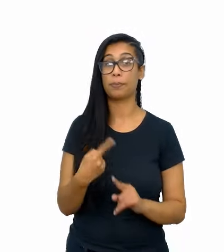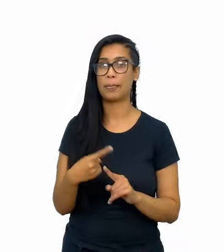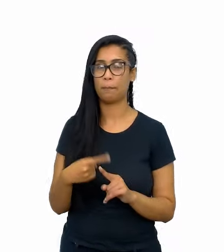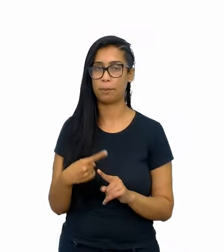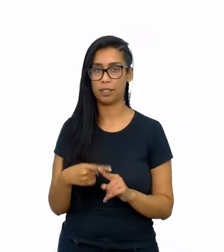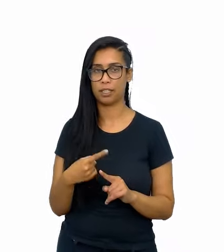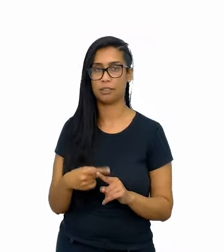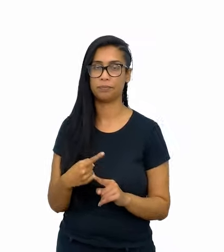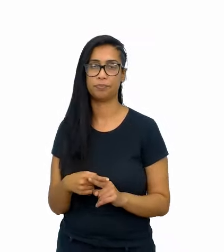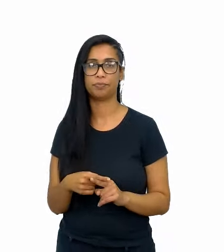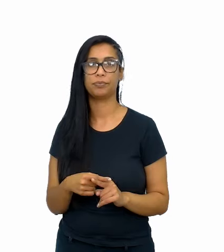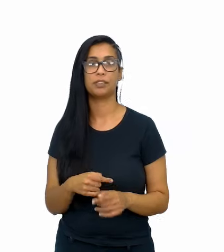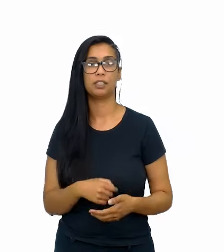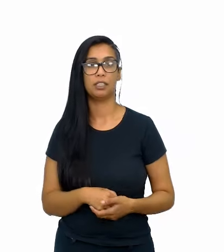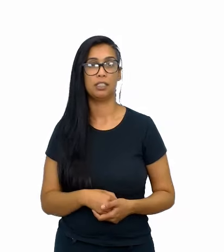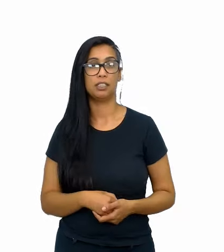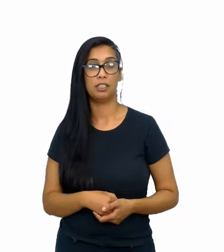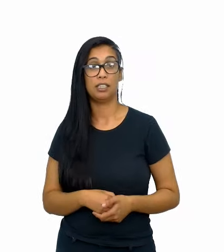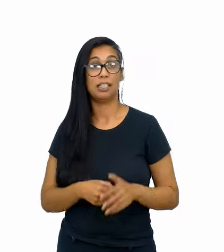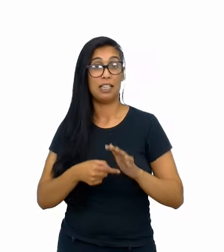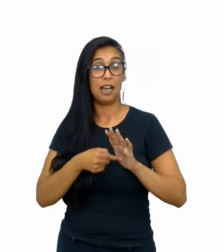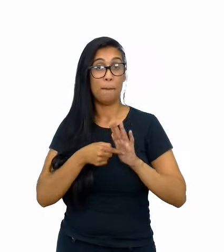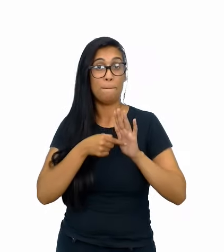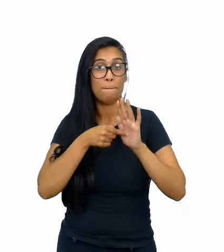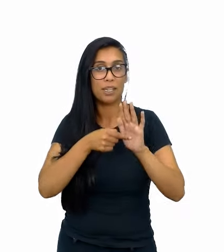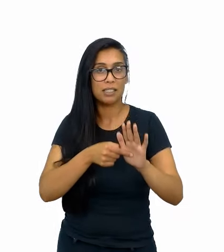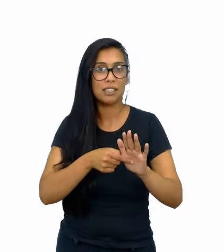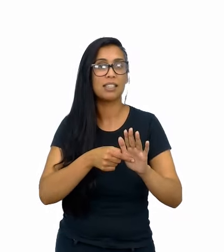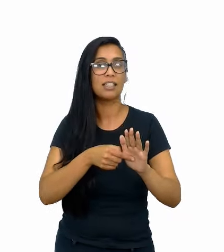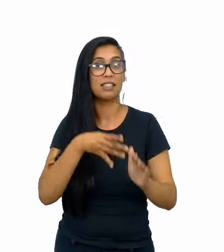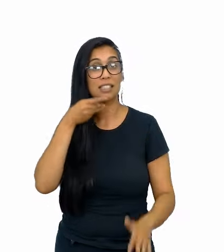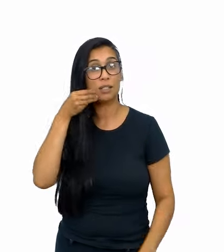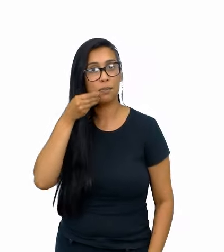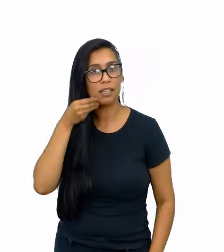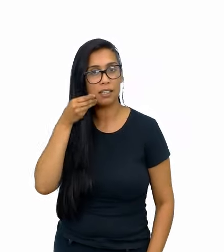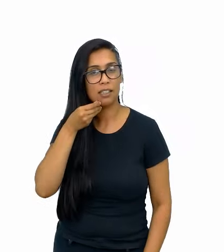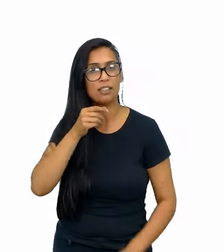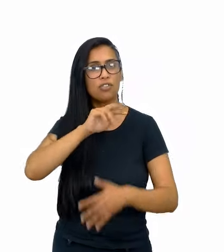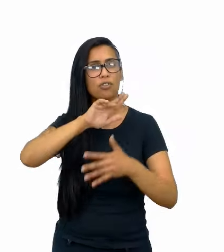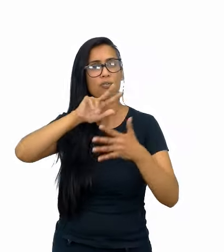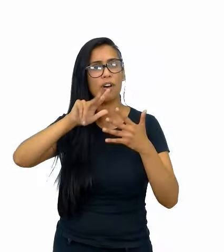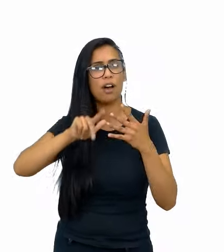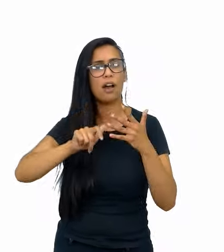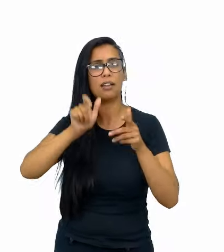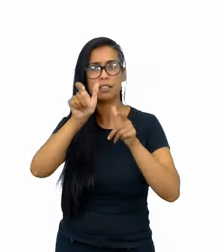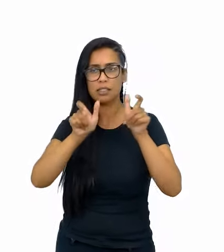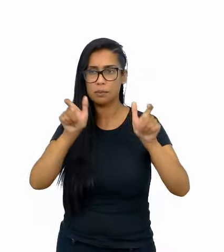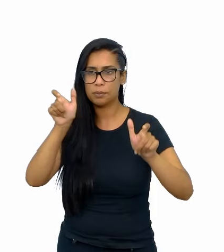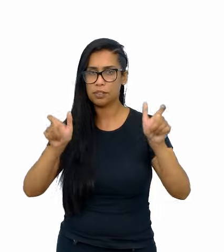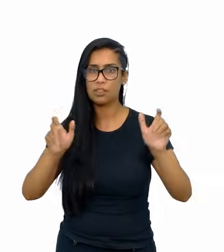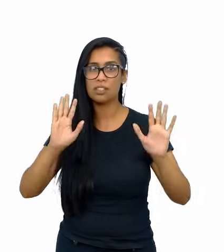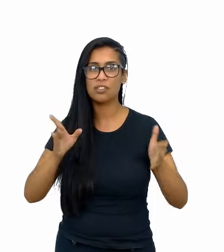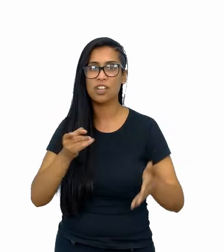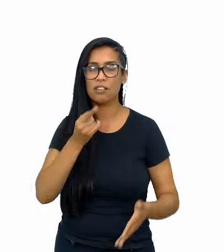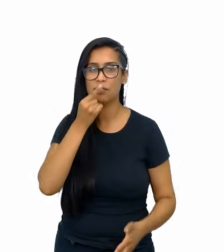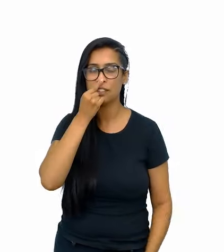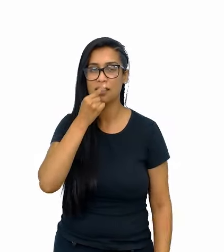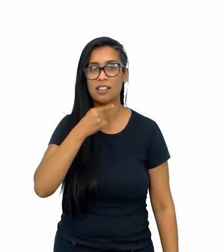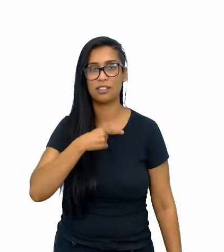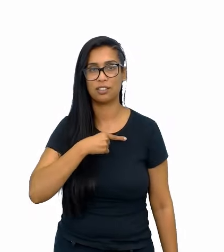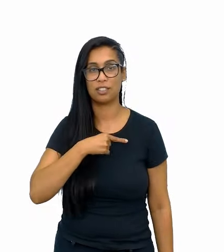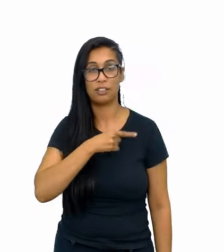de pessoas conhecidas, e esses relatos podem ser lidos e devem, né, inclusive, ser lidos e explorados